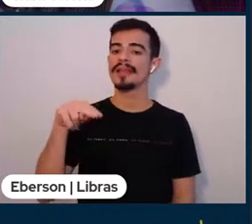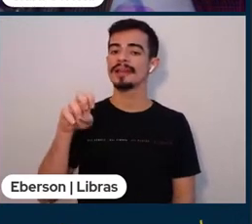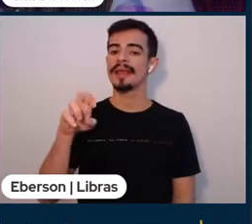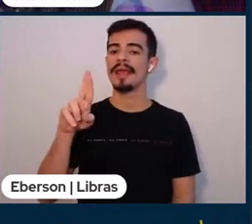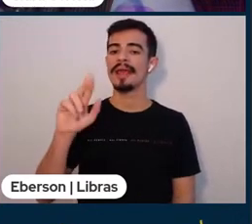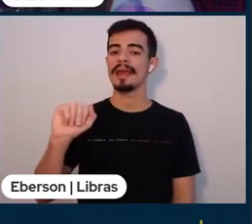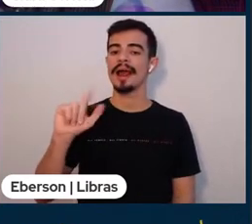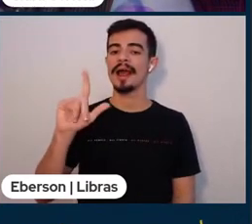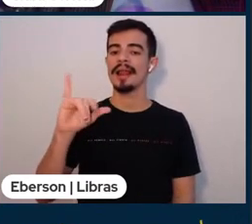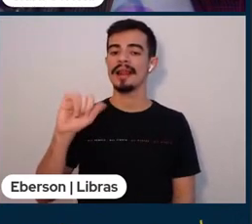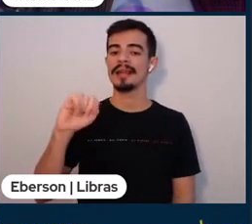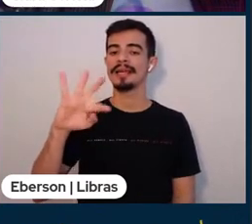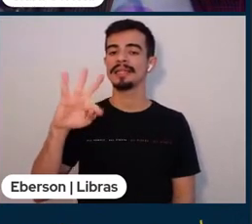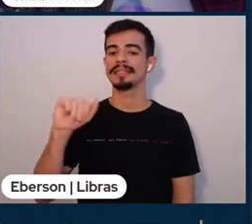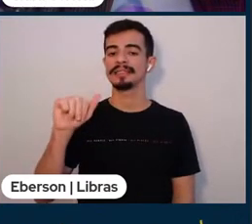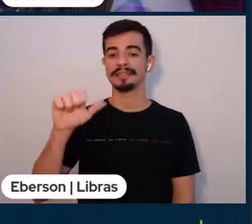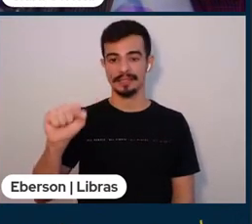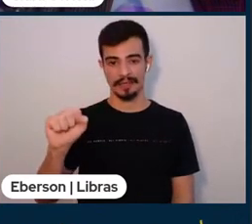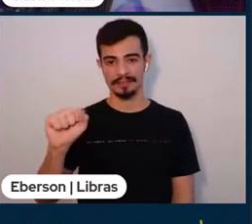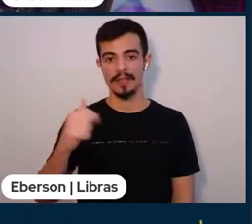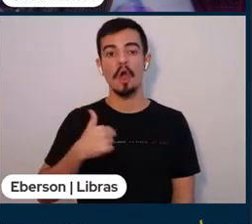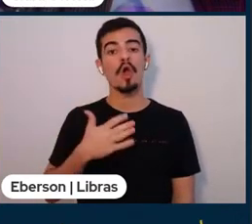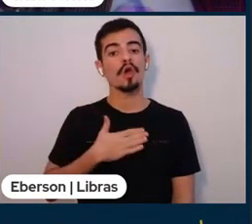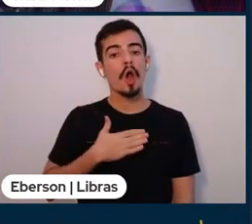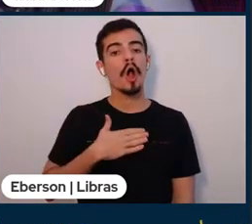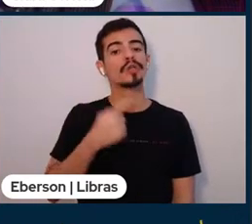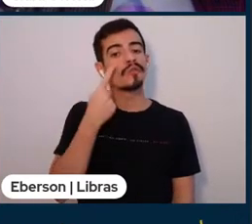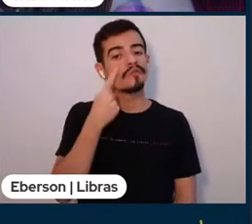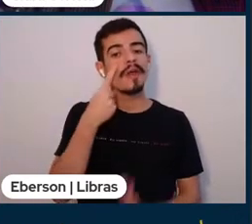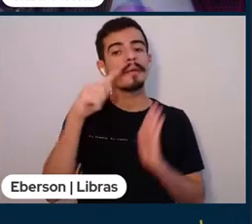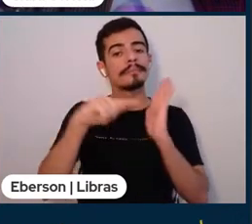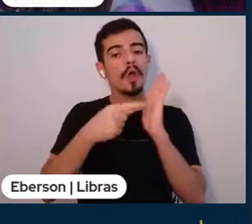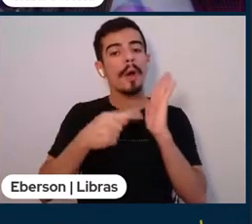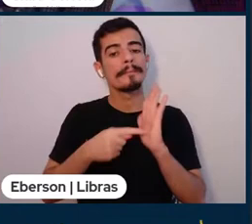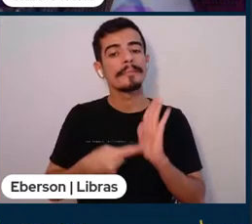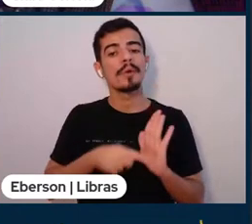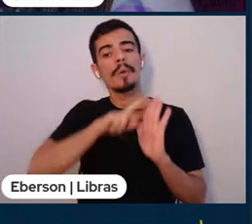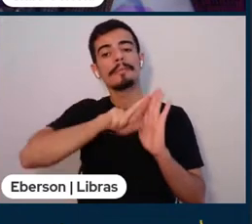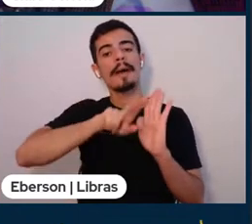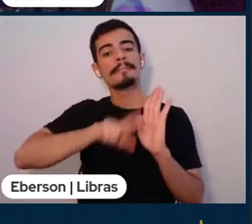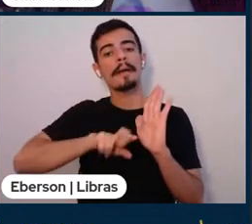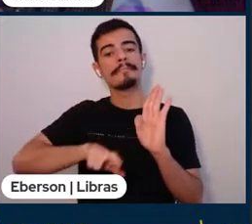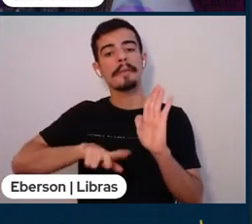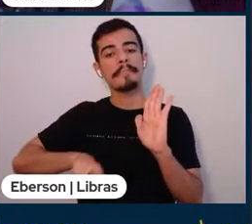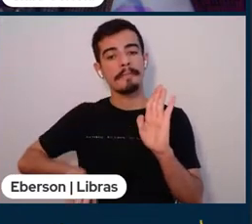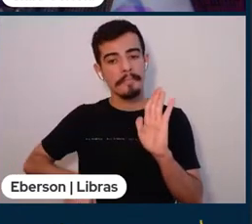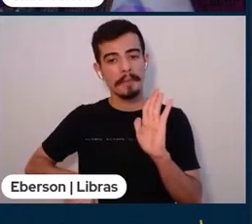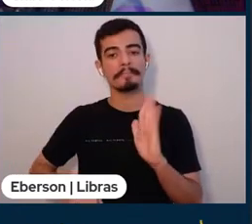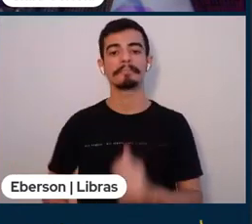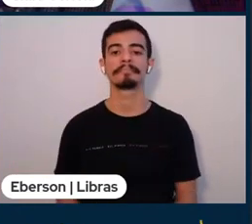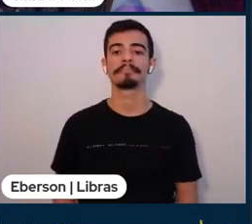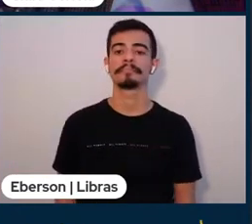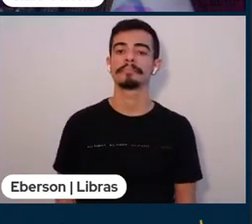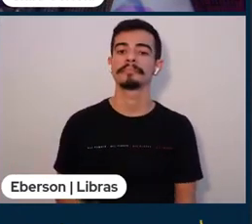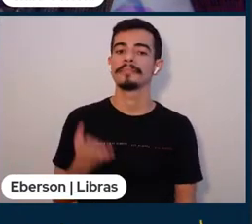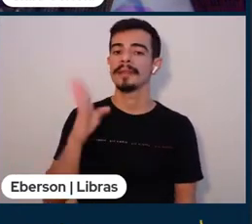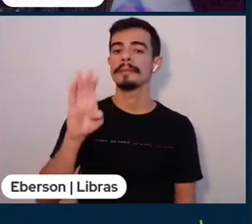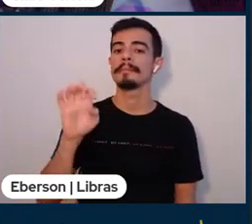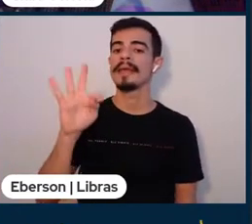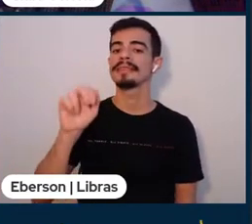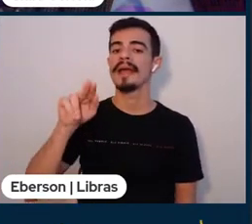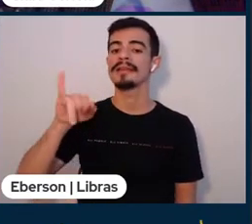sou especialista naquilo, mas eu gosto de ver um pouquinho de cada. E você, Betânia?